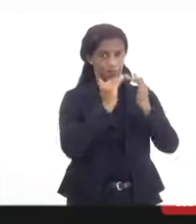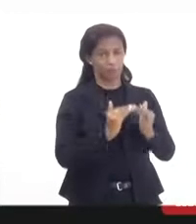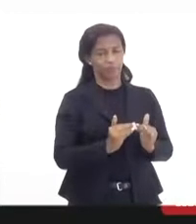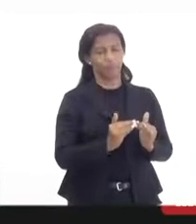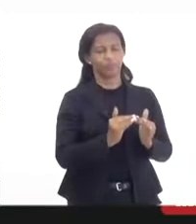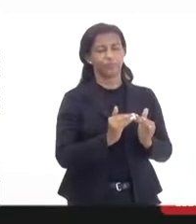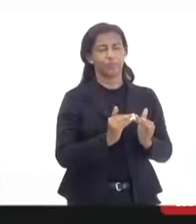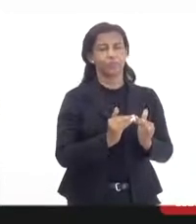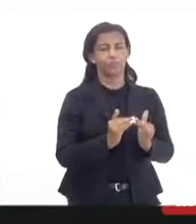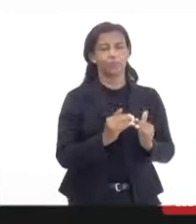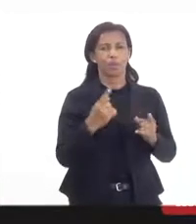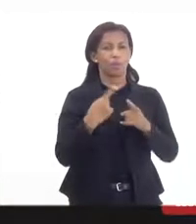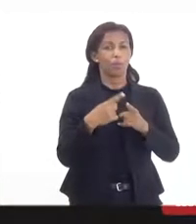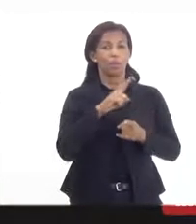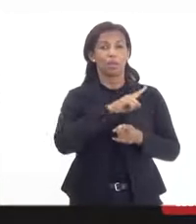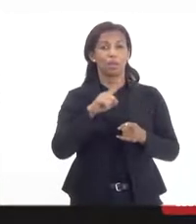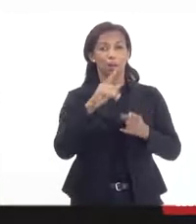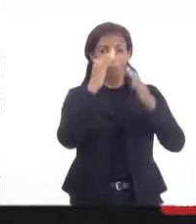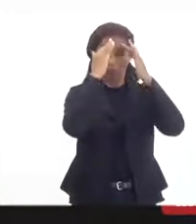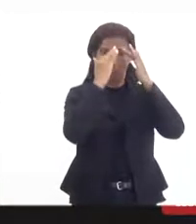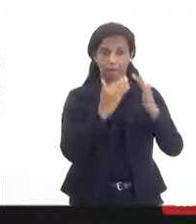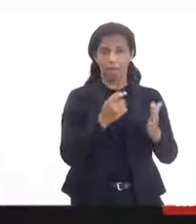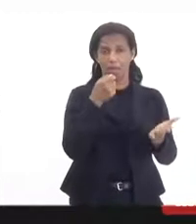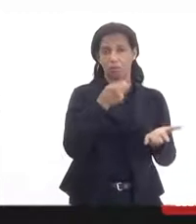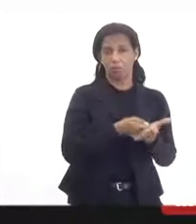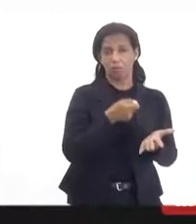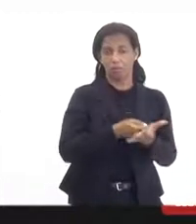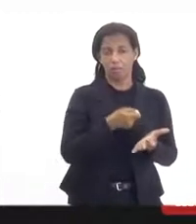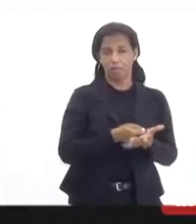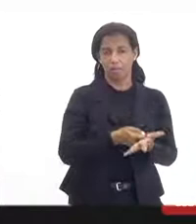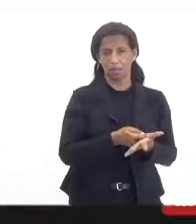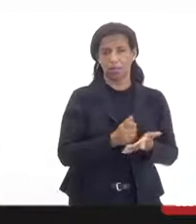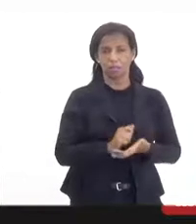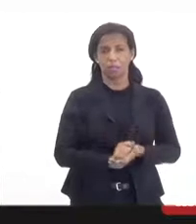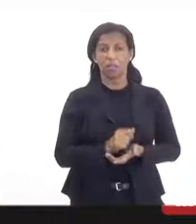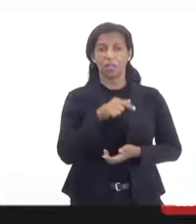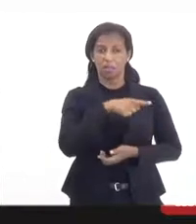infração por descumprimento de obrigação acessória. E aí,